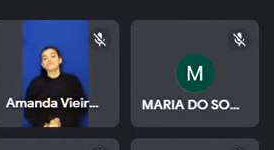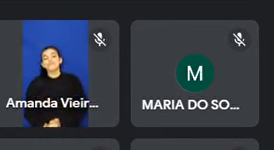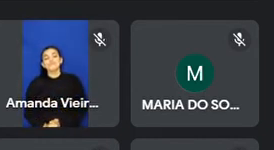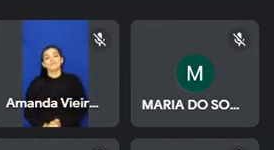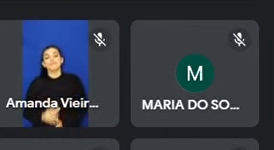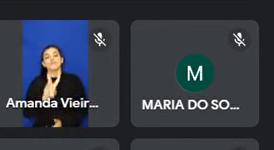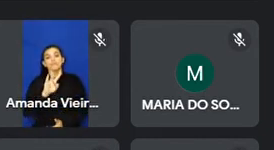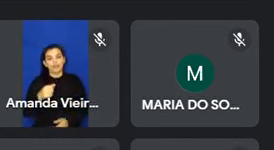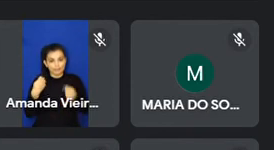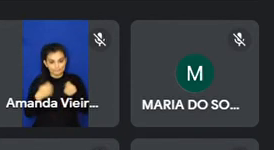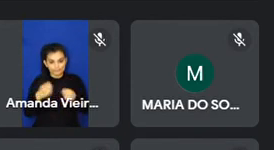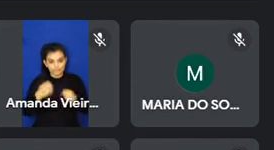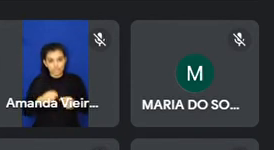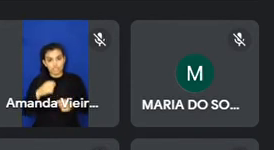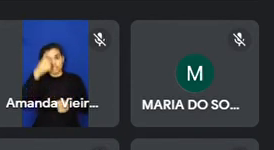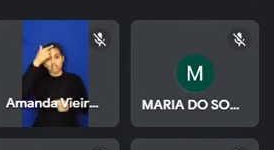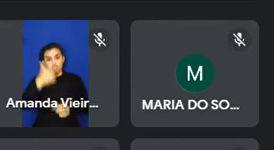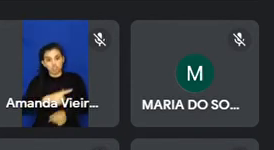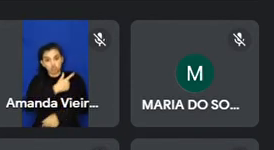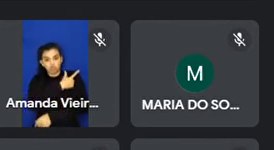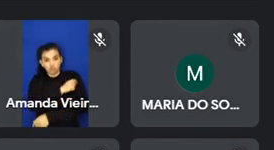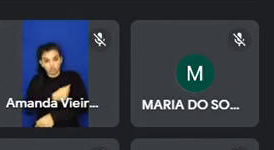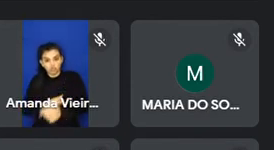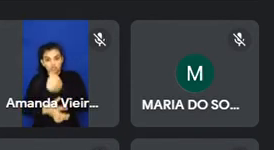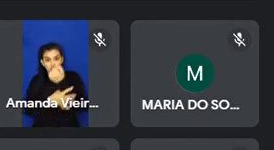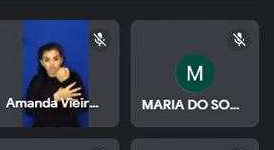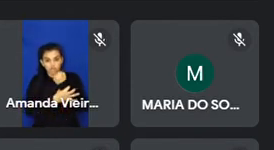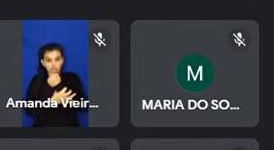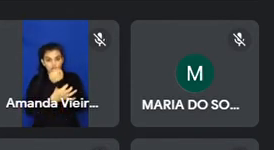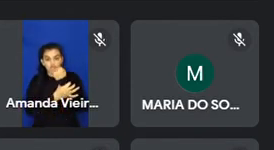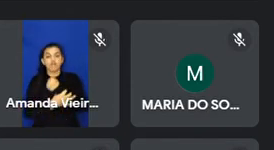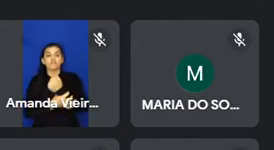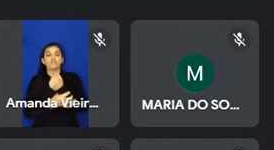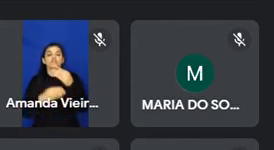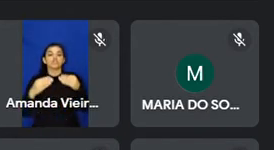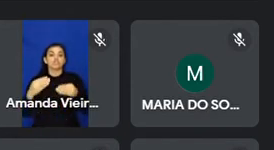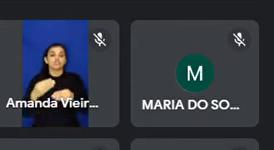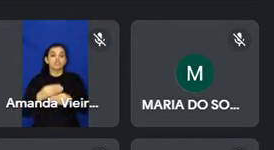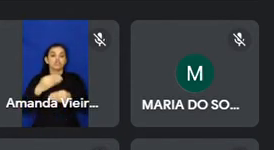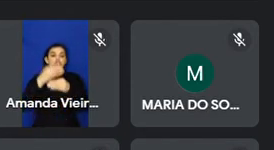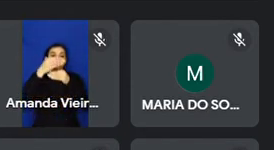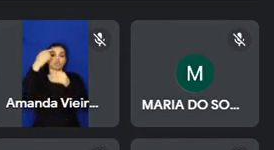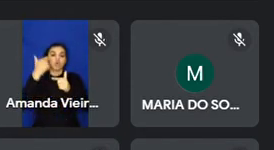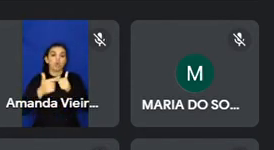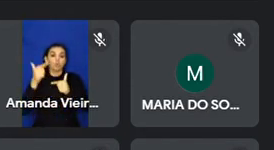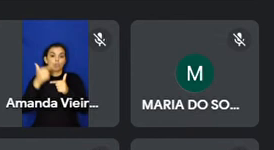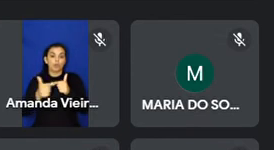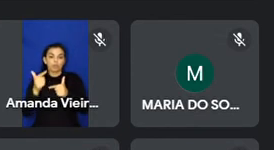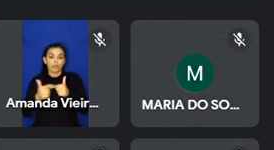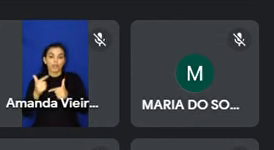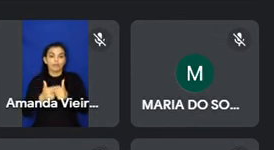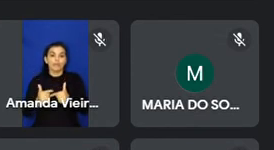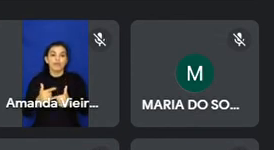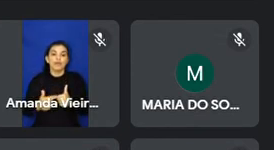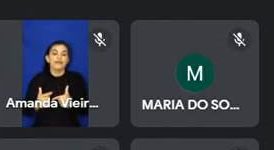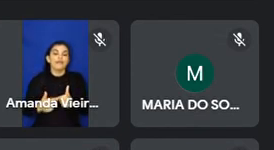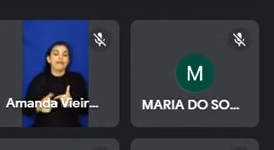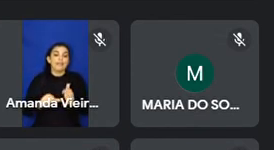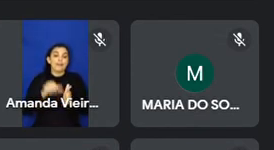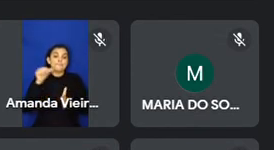na próxima dose, talvez, a estrutura que estivesse danificada devido ao processo de inativação na primeira